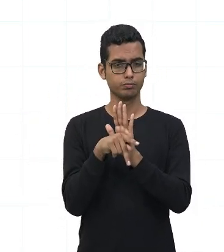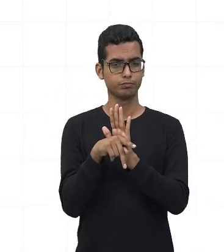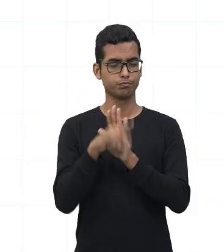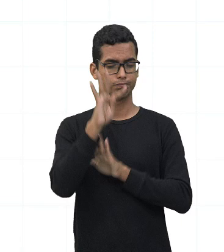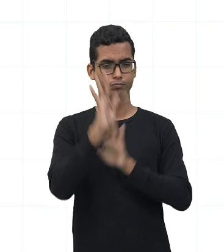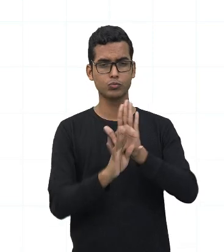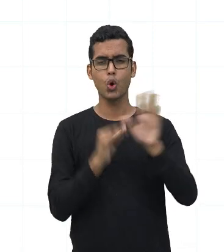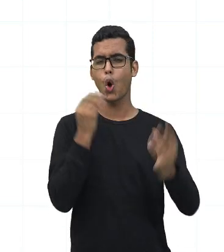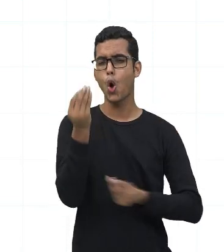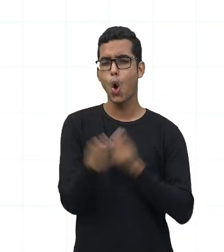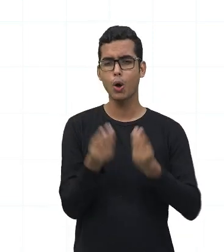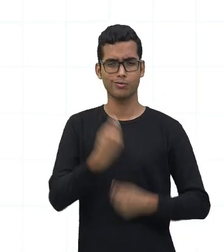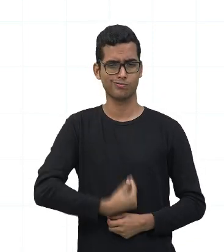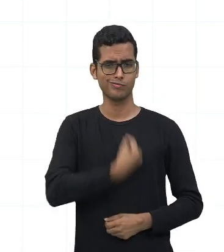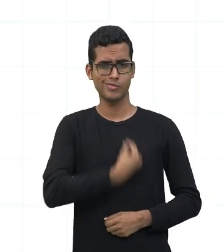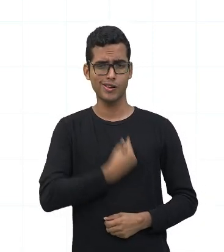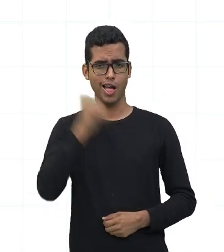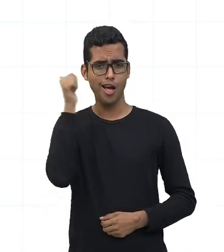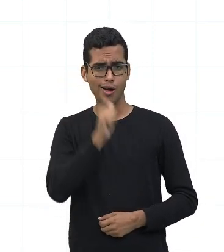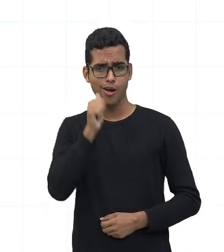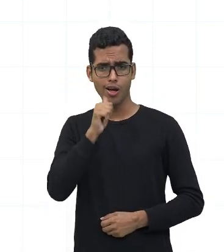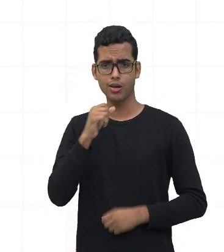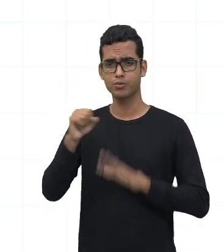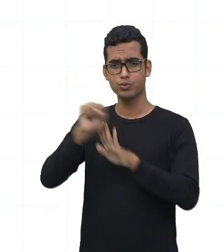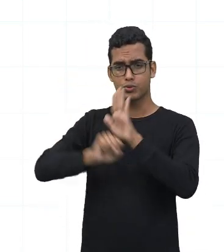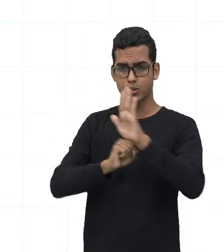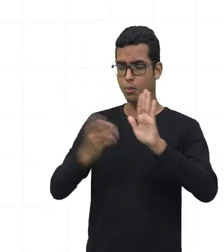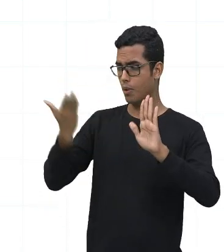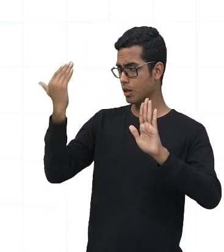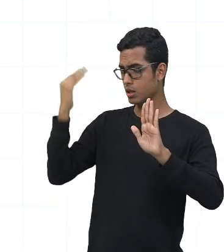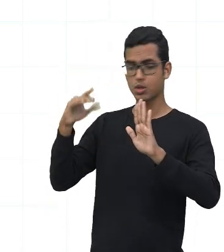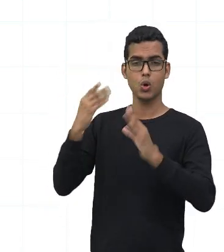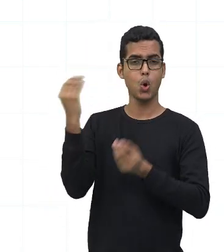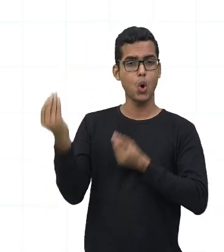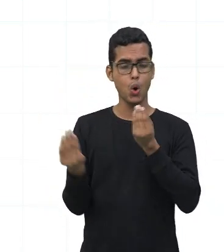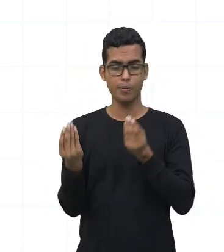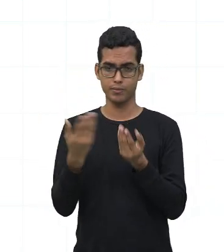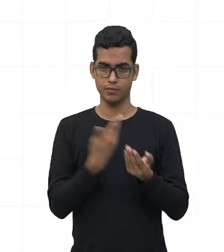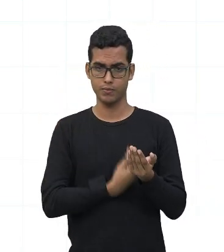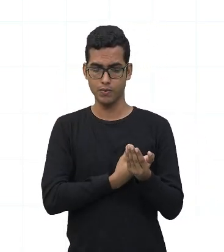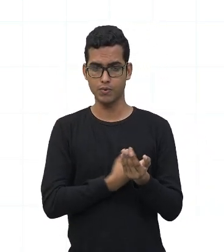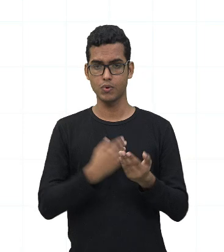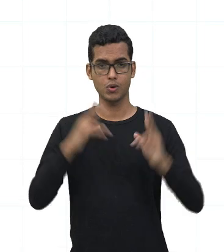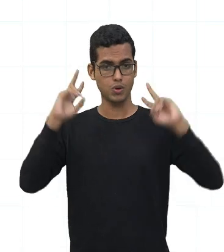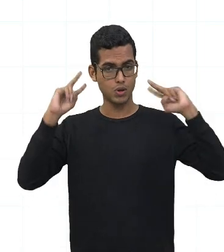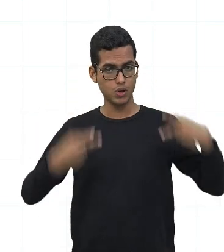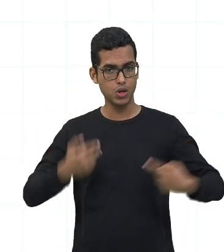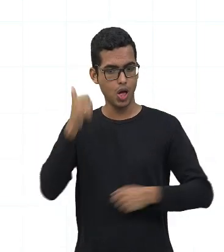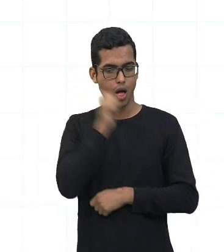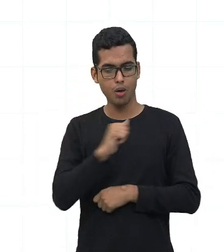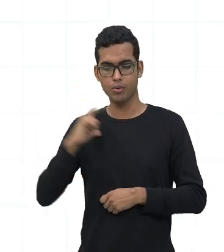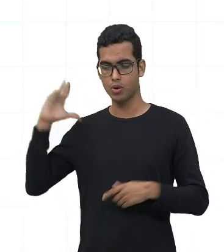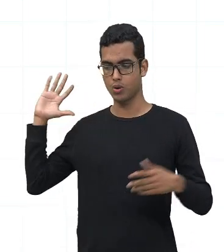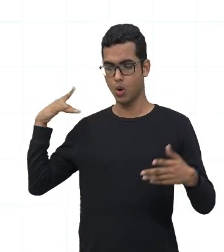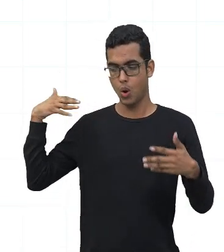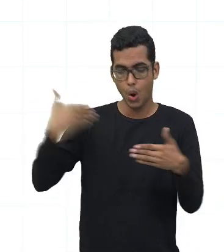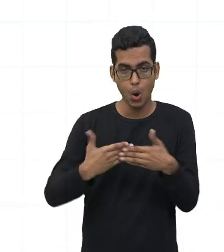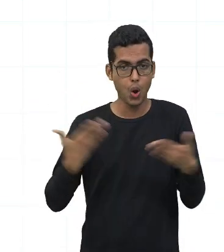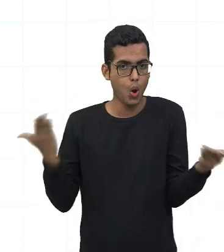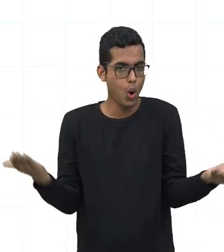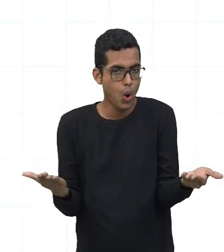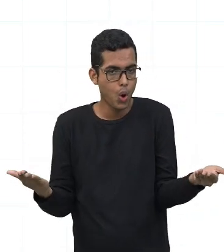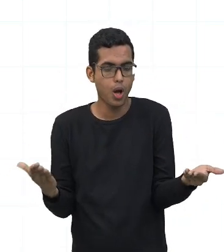era a vida das mulheres do século passado, como é a vida das mulheres hoje. Isto é uma